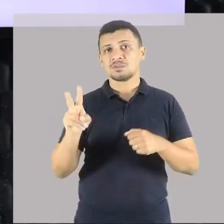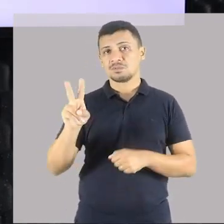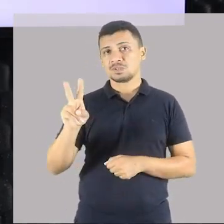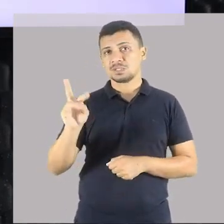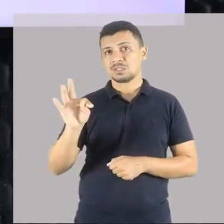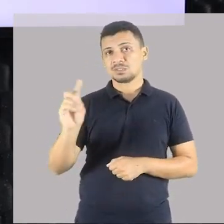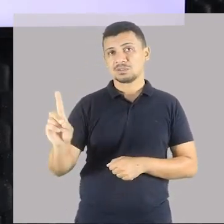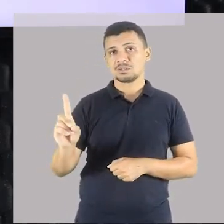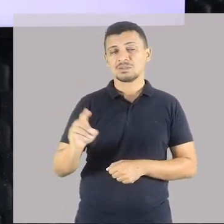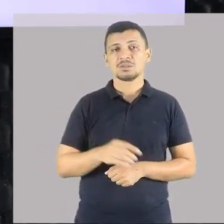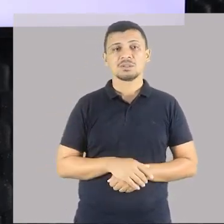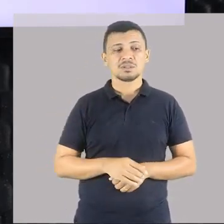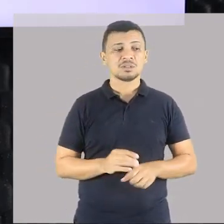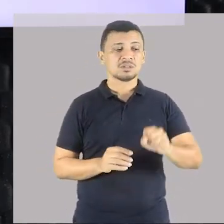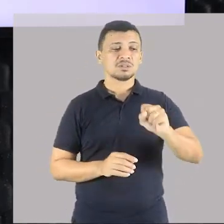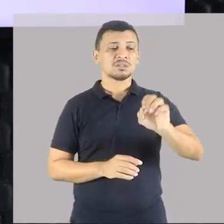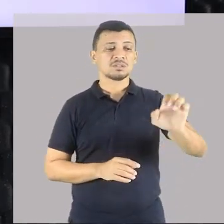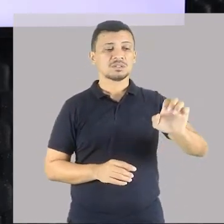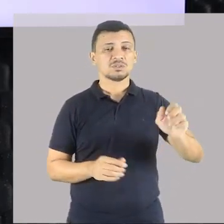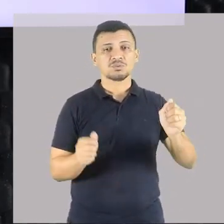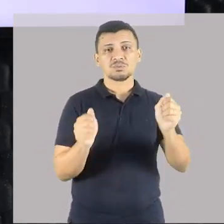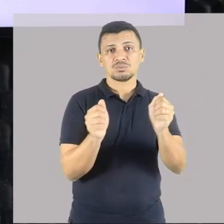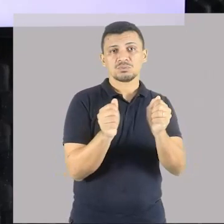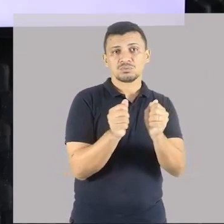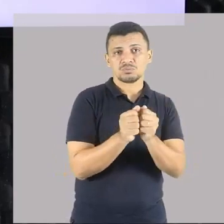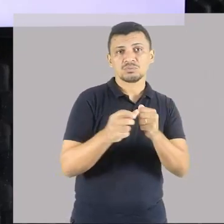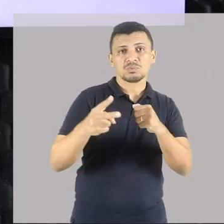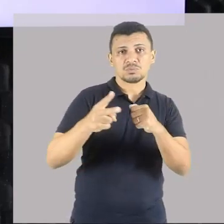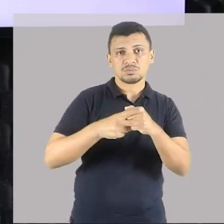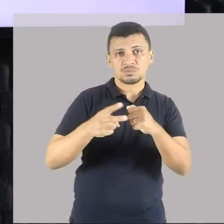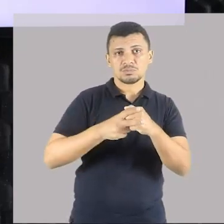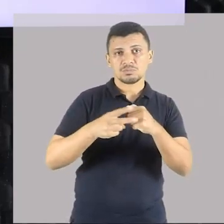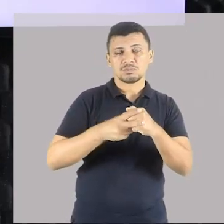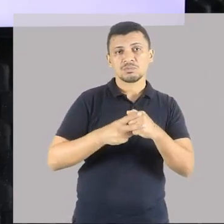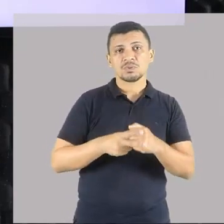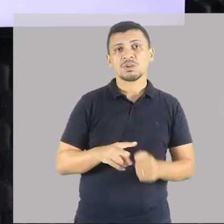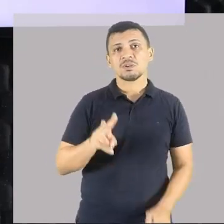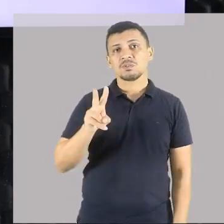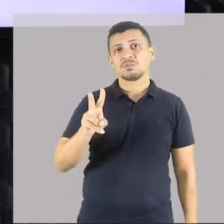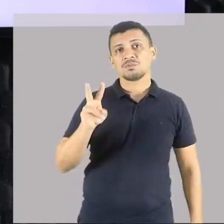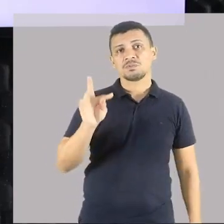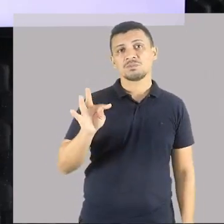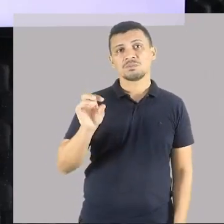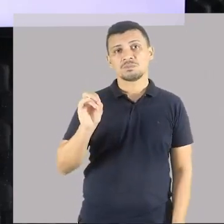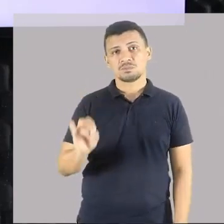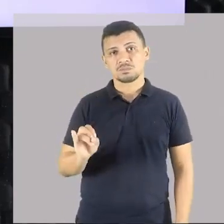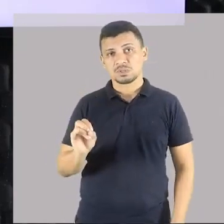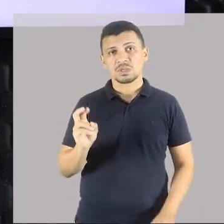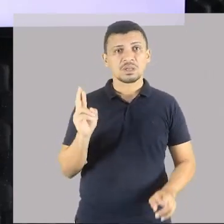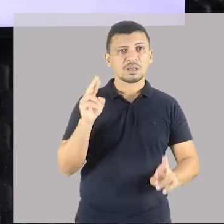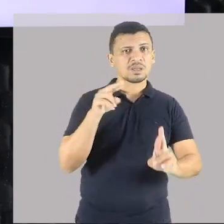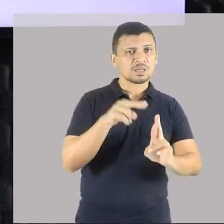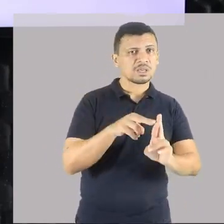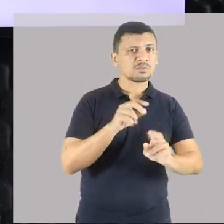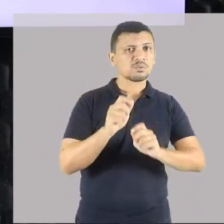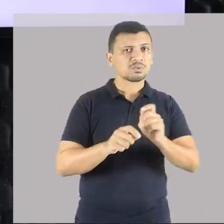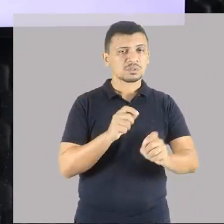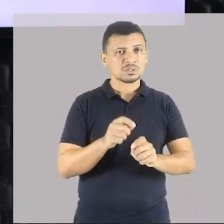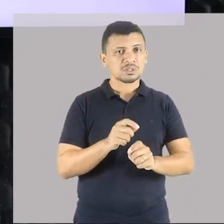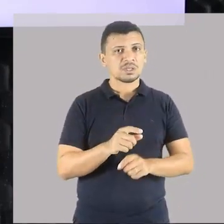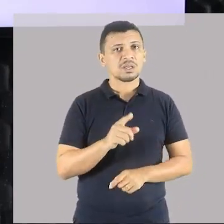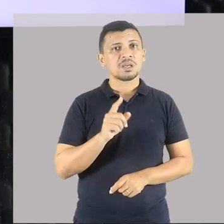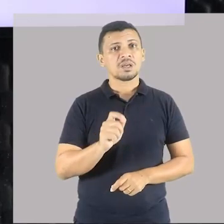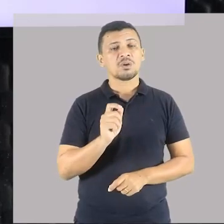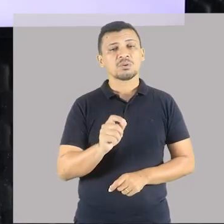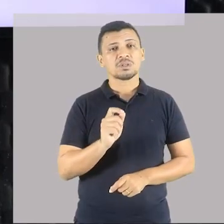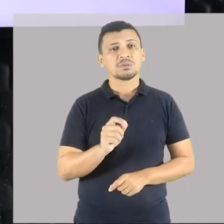direto. Quando esse si está com o verbo transitivo indireto, tá? Aí a referência é que ele seja índice